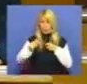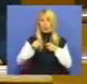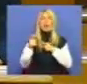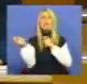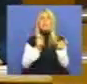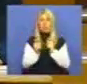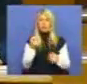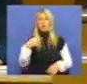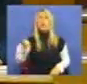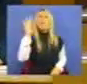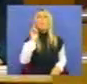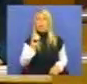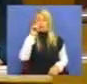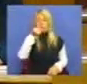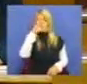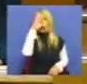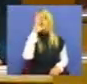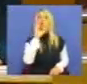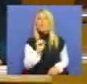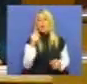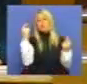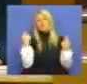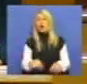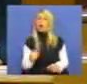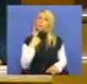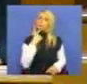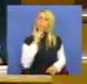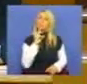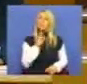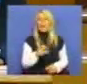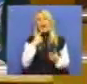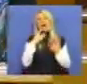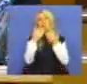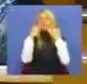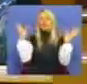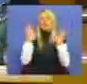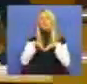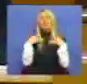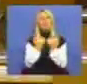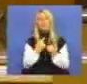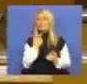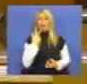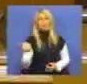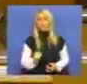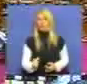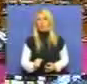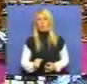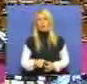Partido Socialista e Governo apenas repetiram democracia social. Não, não podemos.